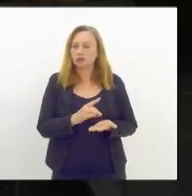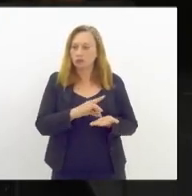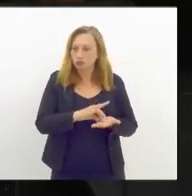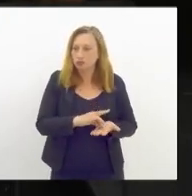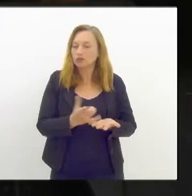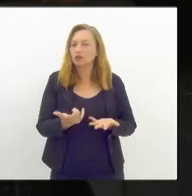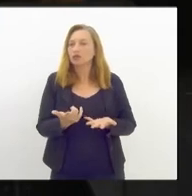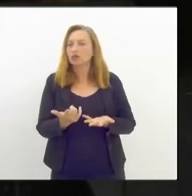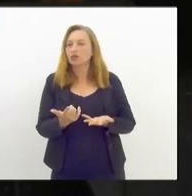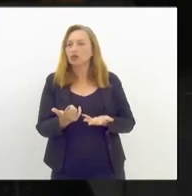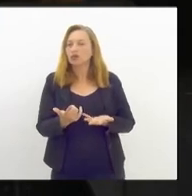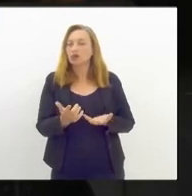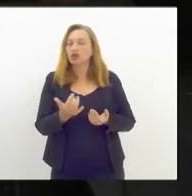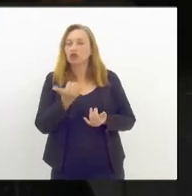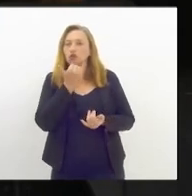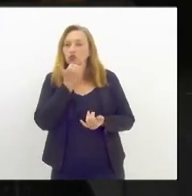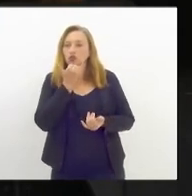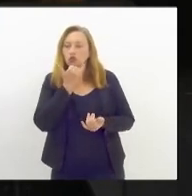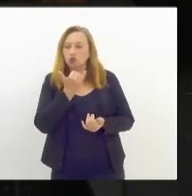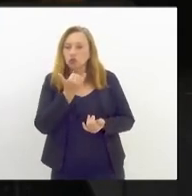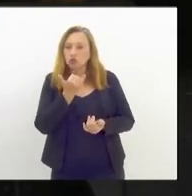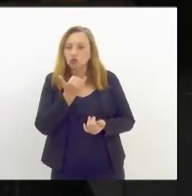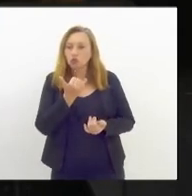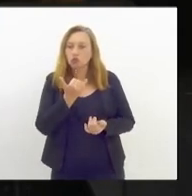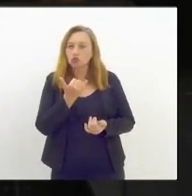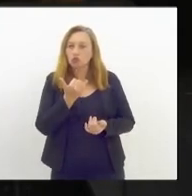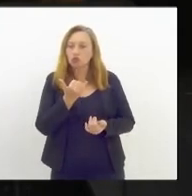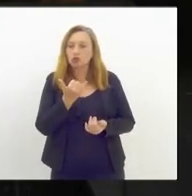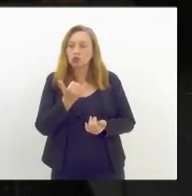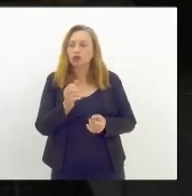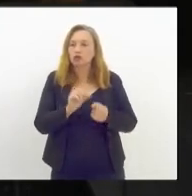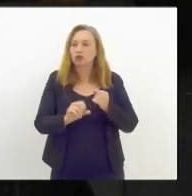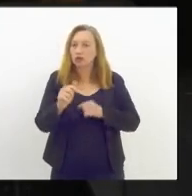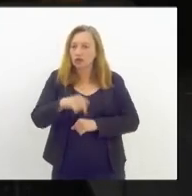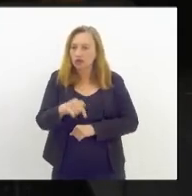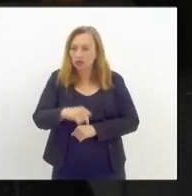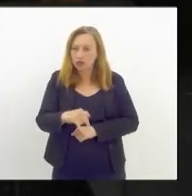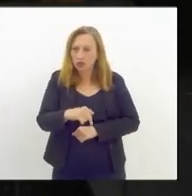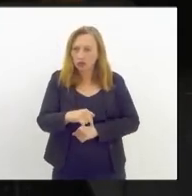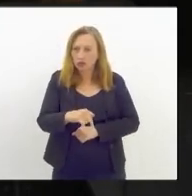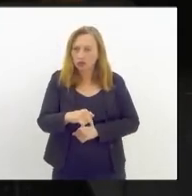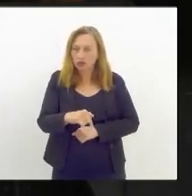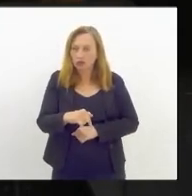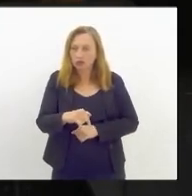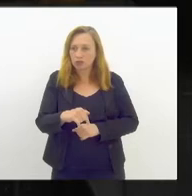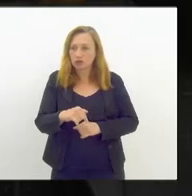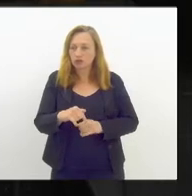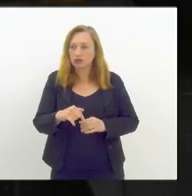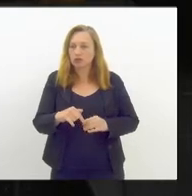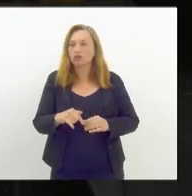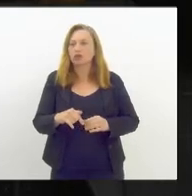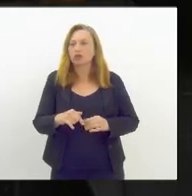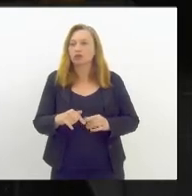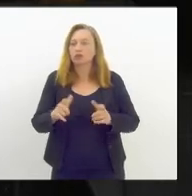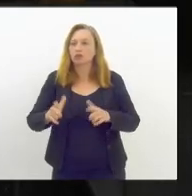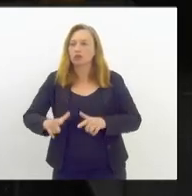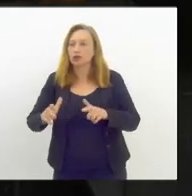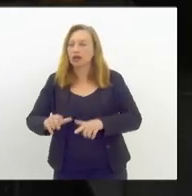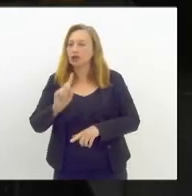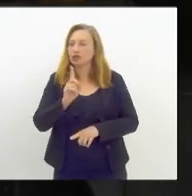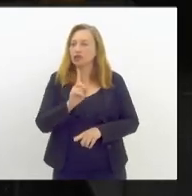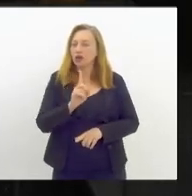consoante desculpe que é prática que é executada aqui no destino e não na origem